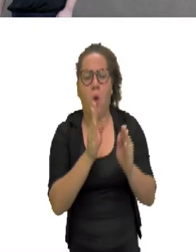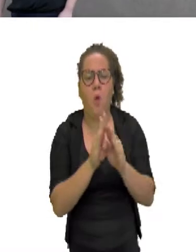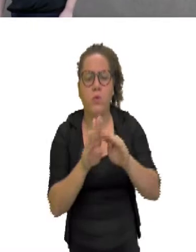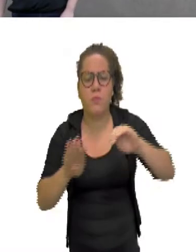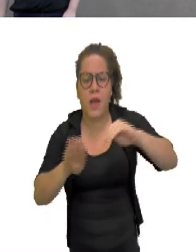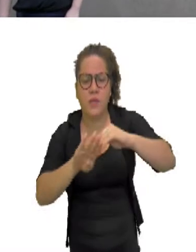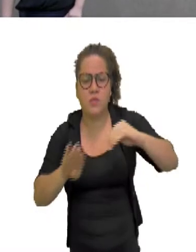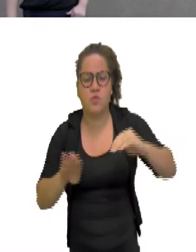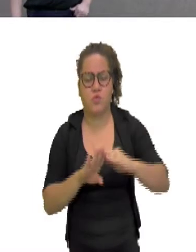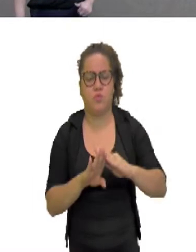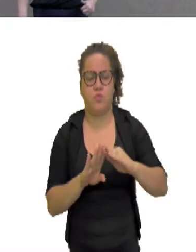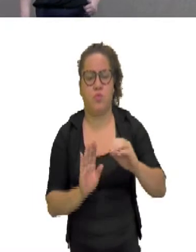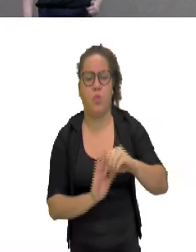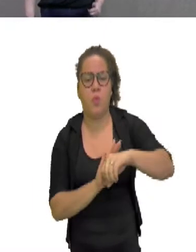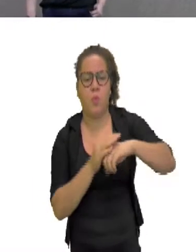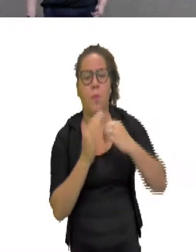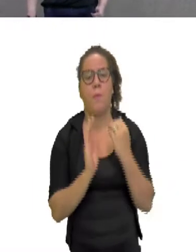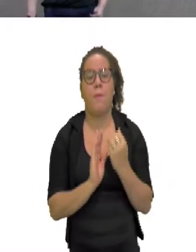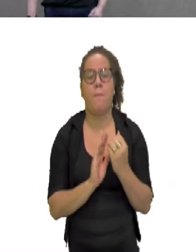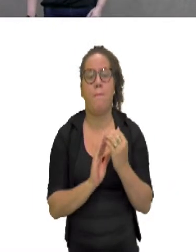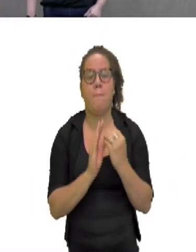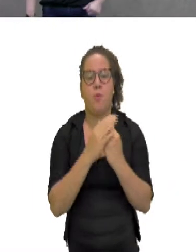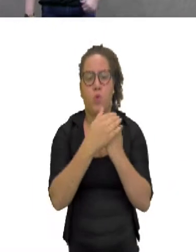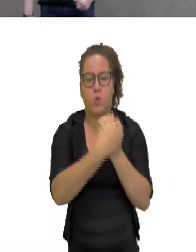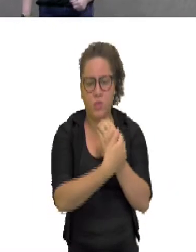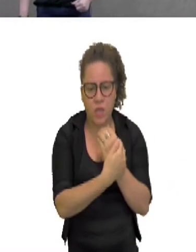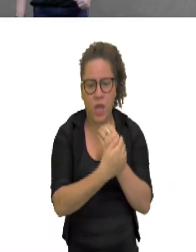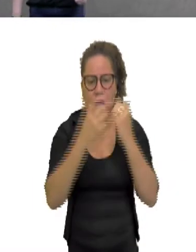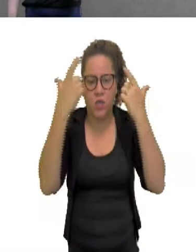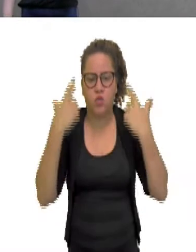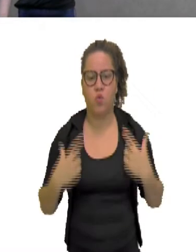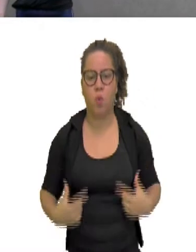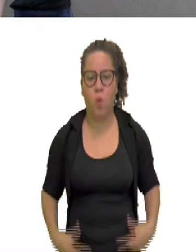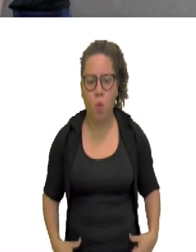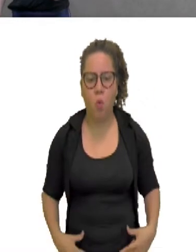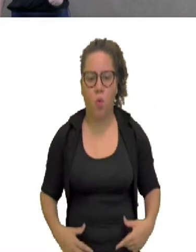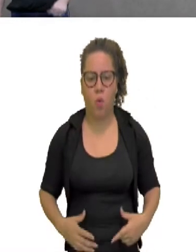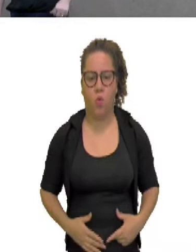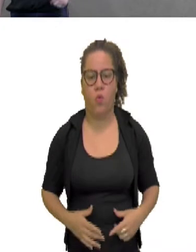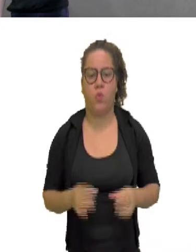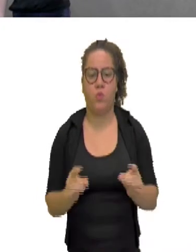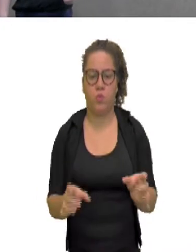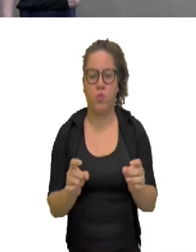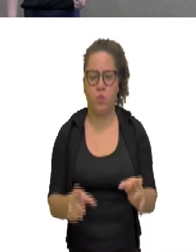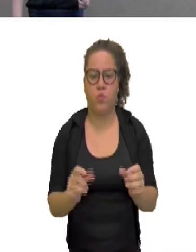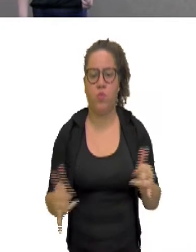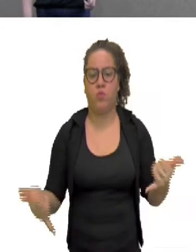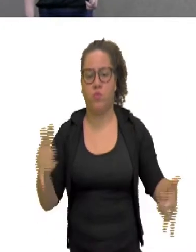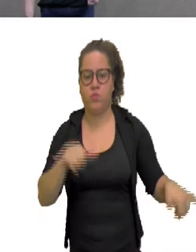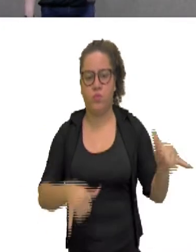proteger o corpo, absorver substâncias, liberar secreção, que são